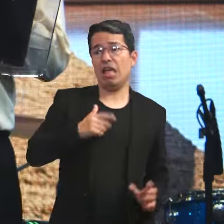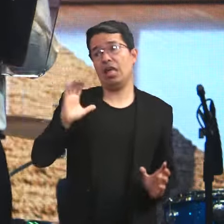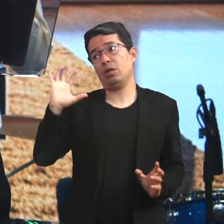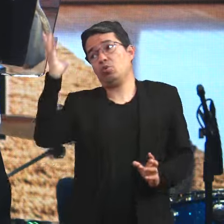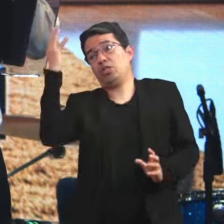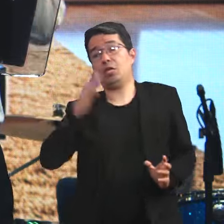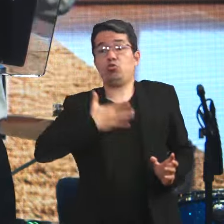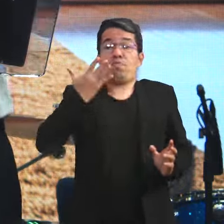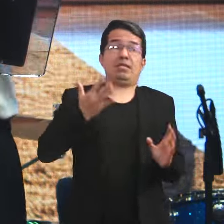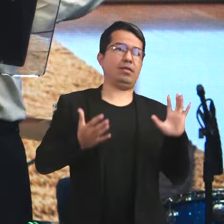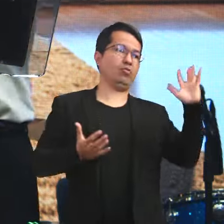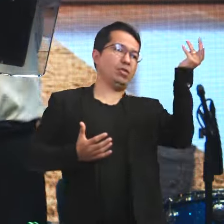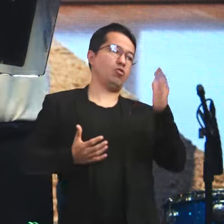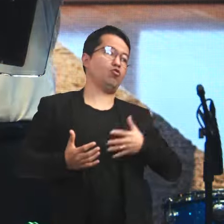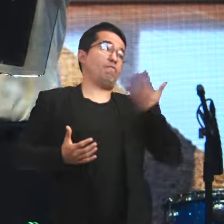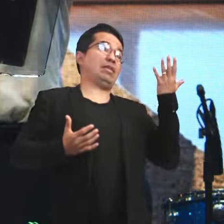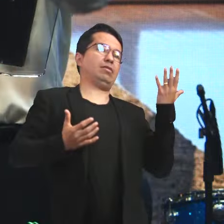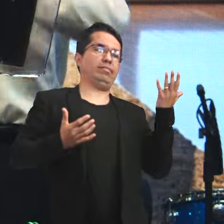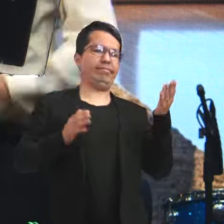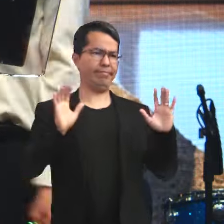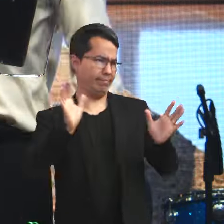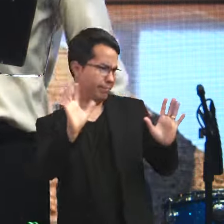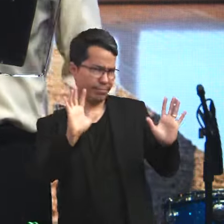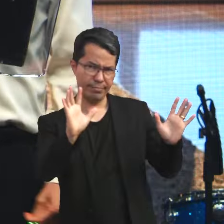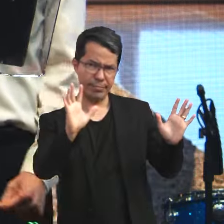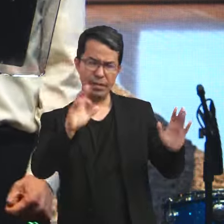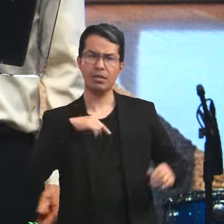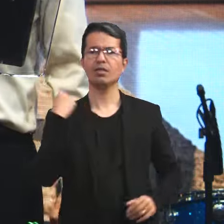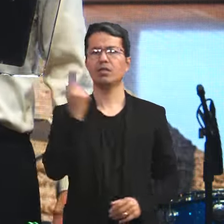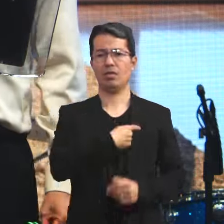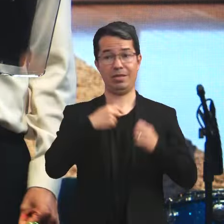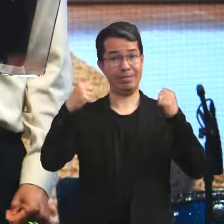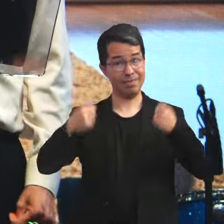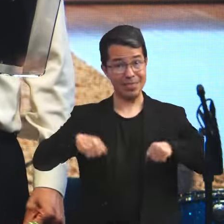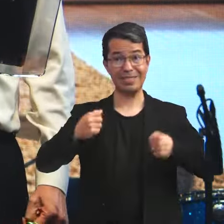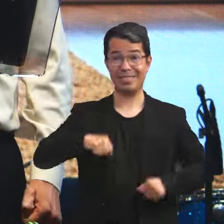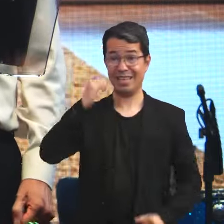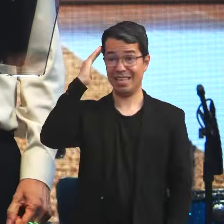Ocre porque algun Persona se propus